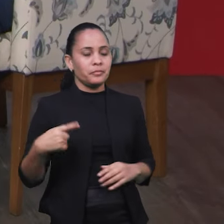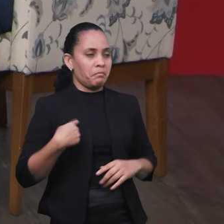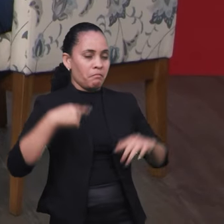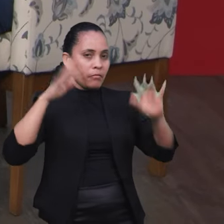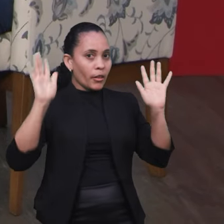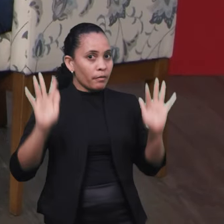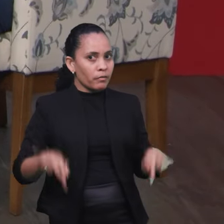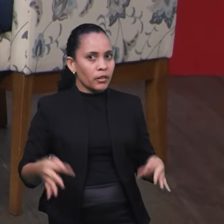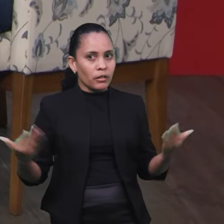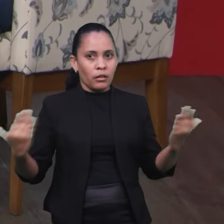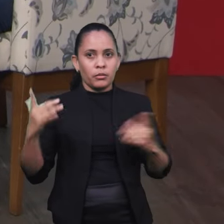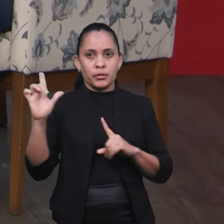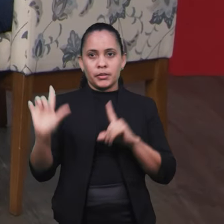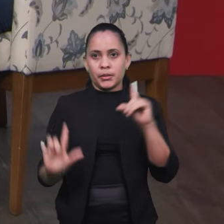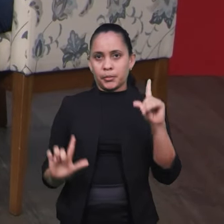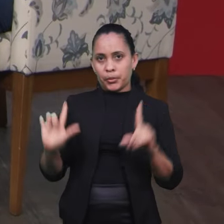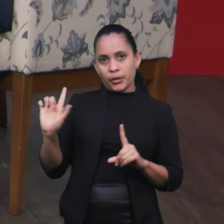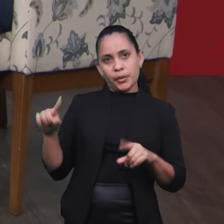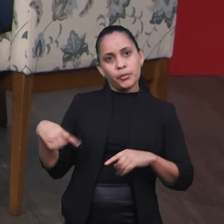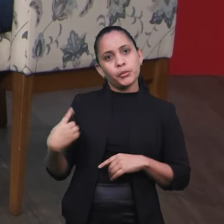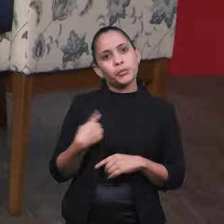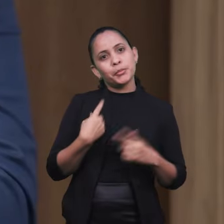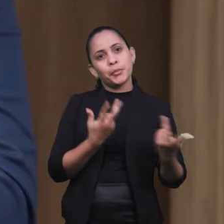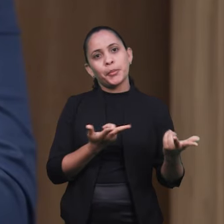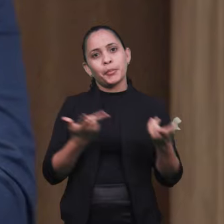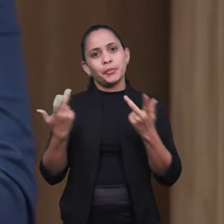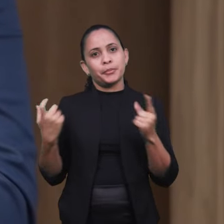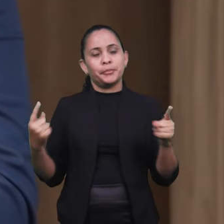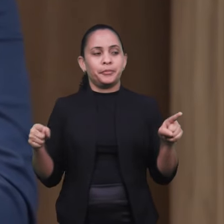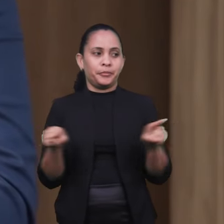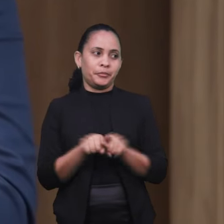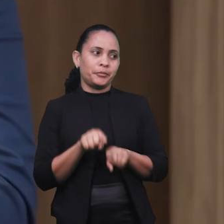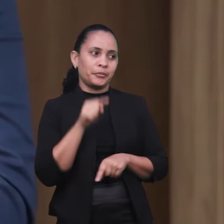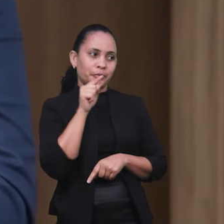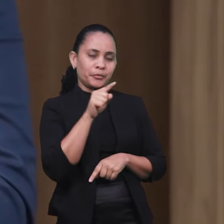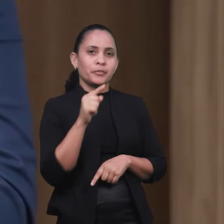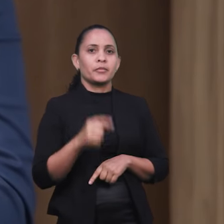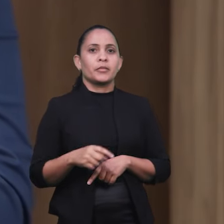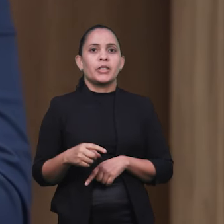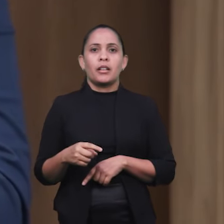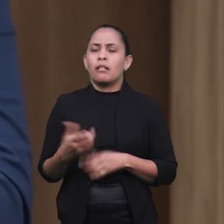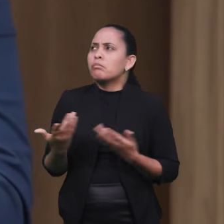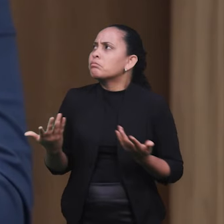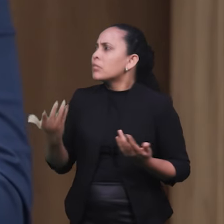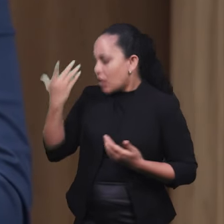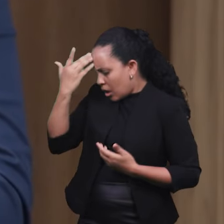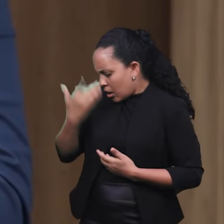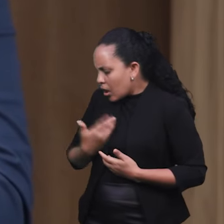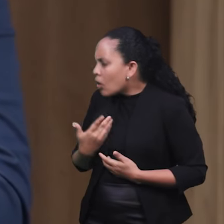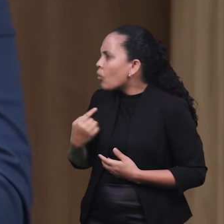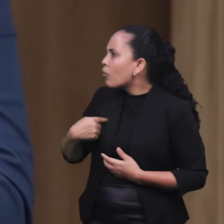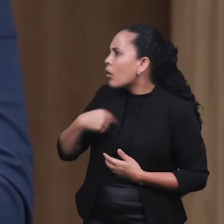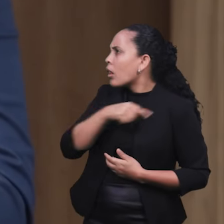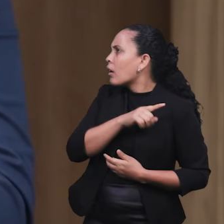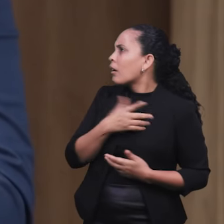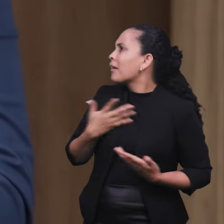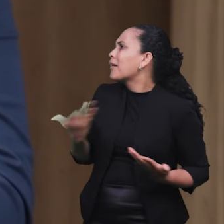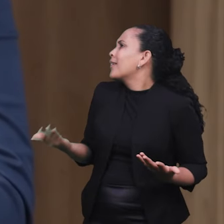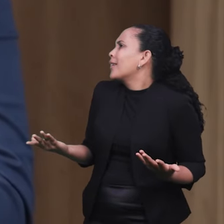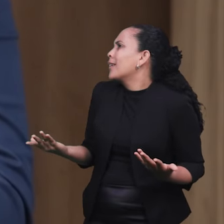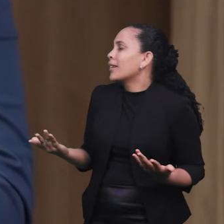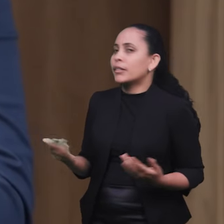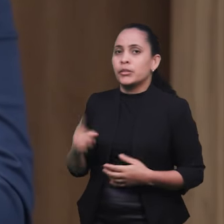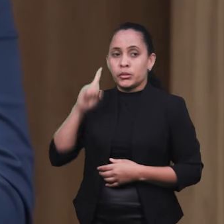Vamos aqui chegando ao final desse episódio. Nós vimos aqui a objeção da identidade. Quem sou eu para ir, né? E